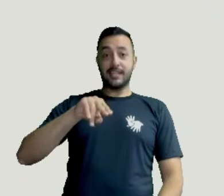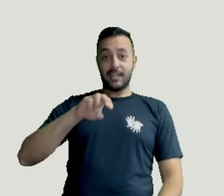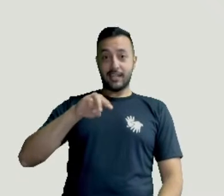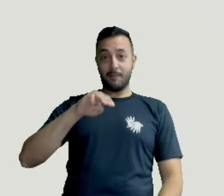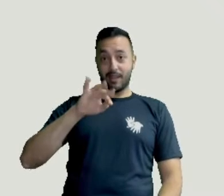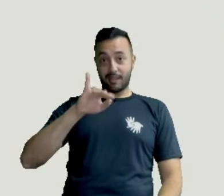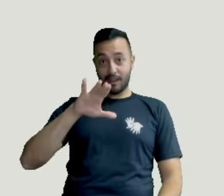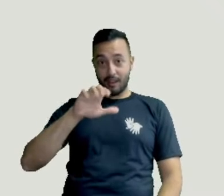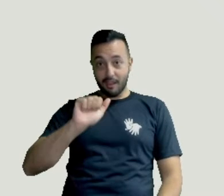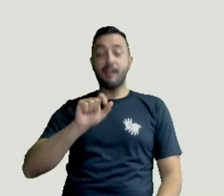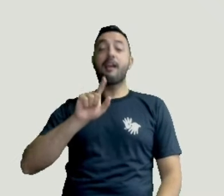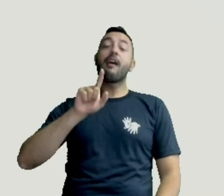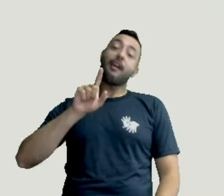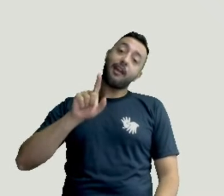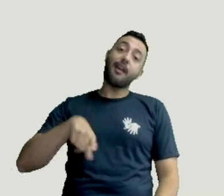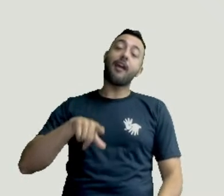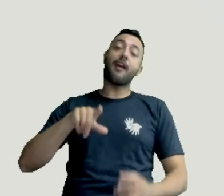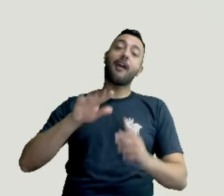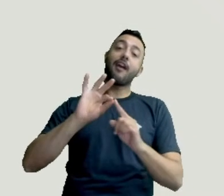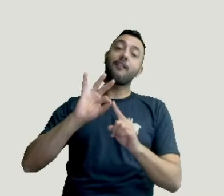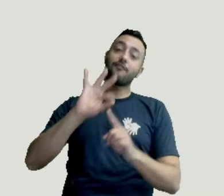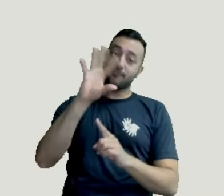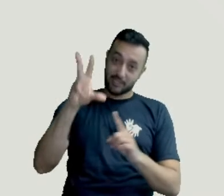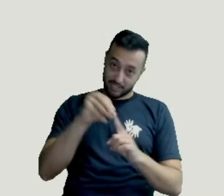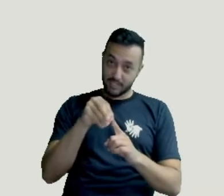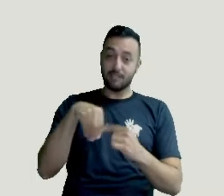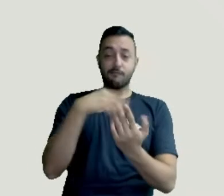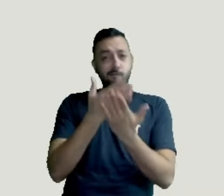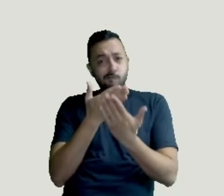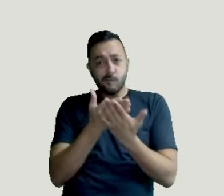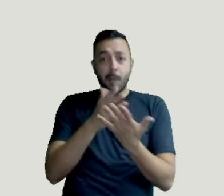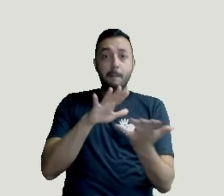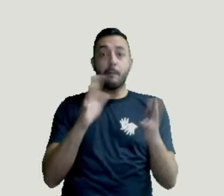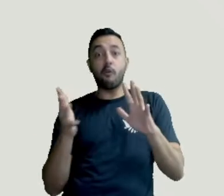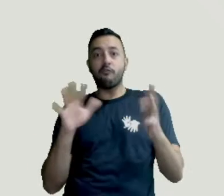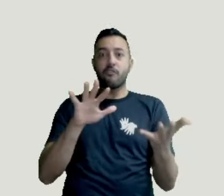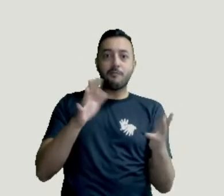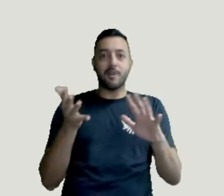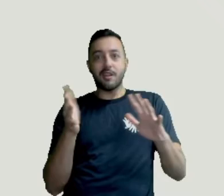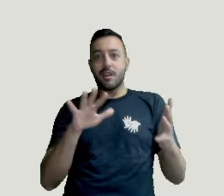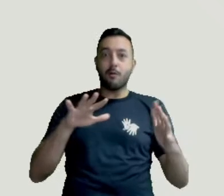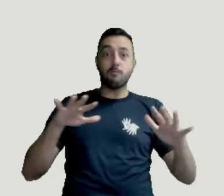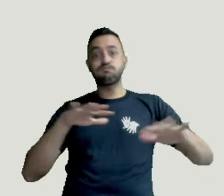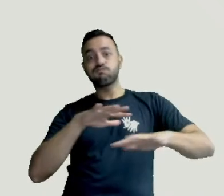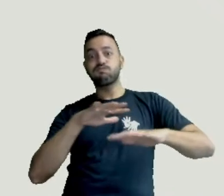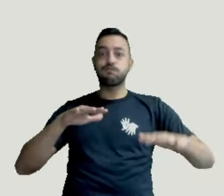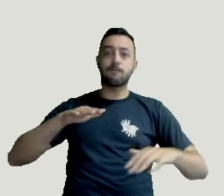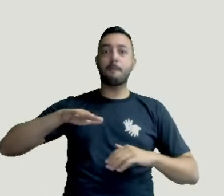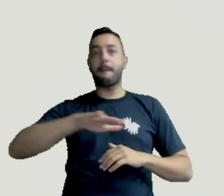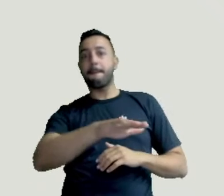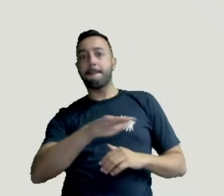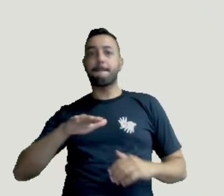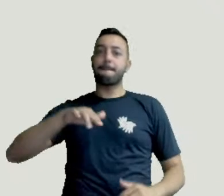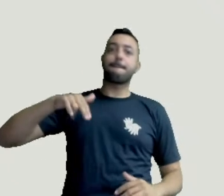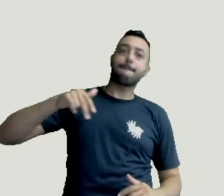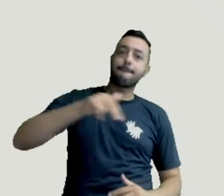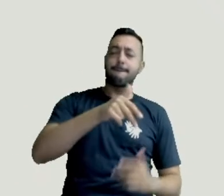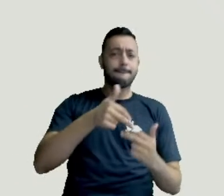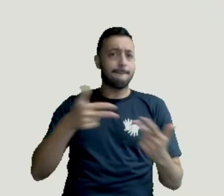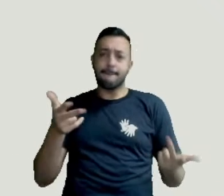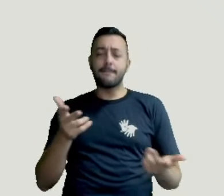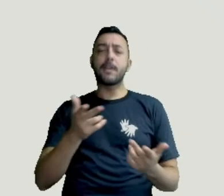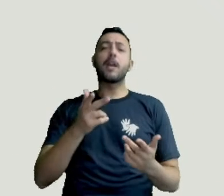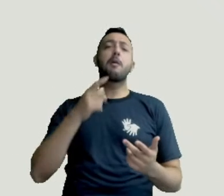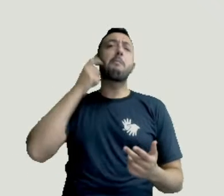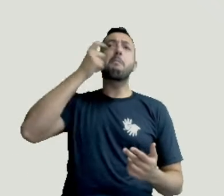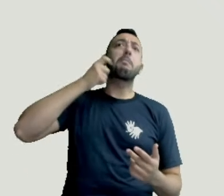é a parte da física que vai estudar os movimentos, tá? E não se preocupa com as